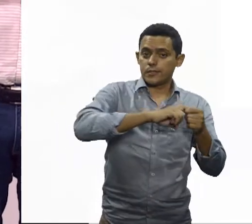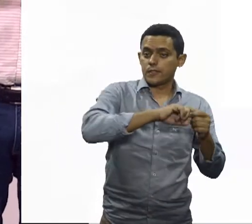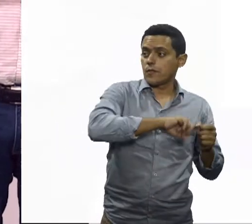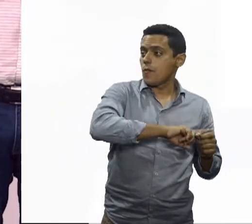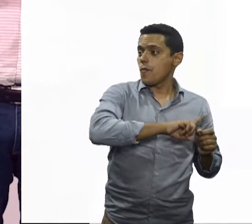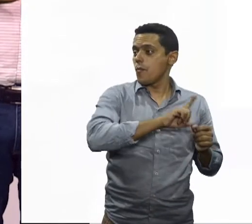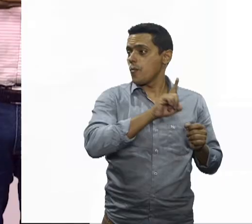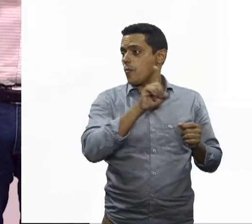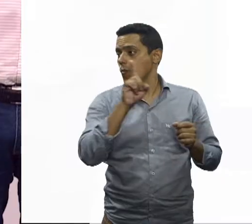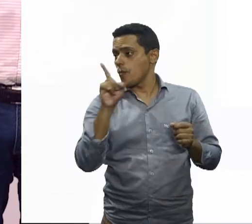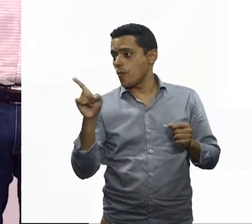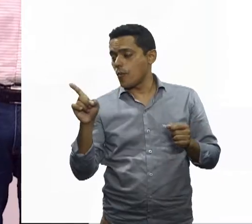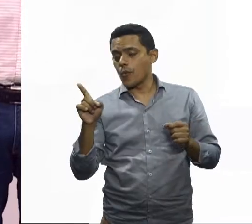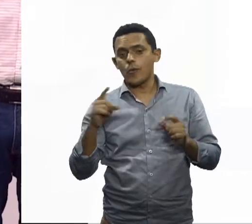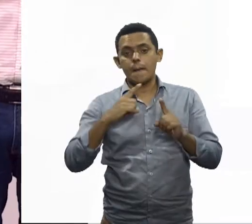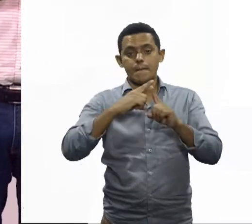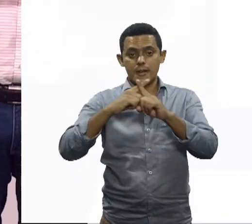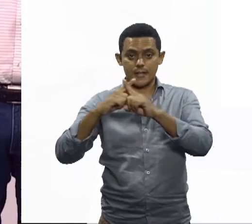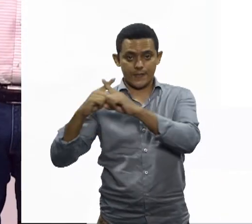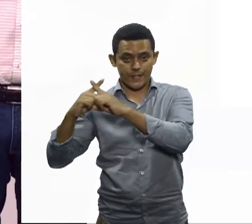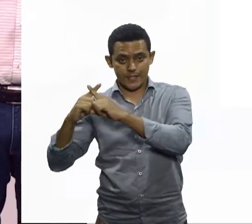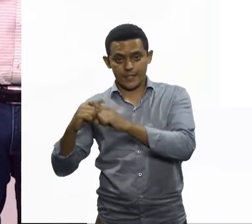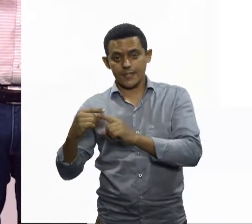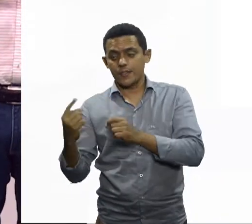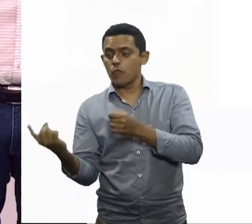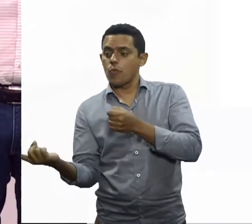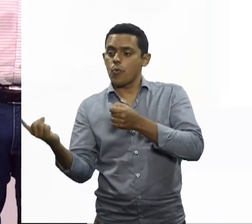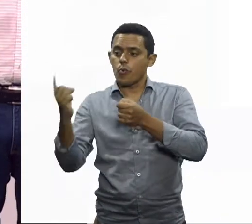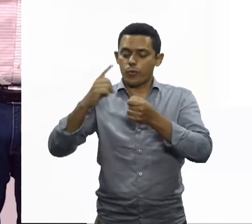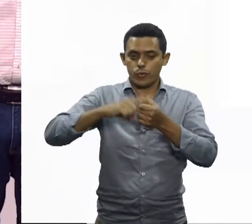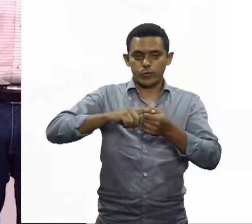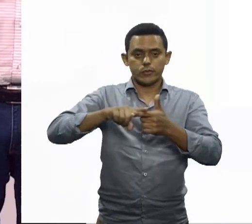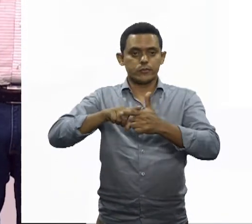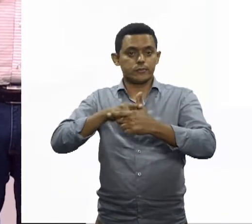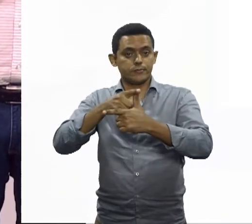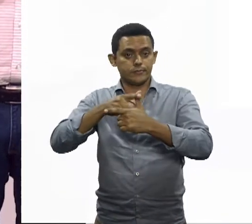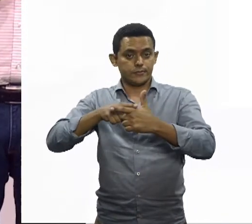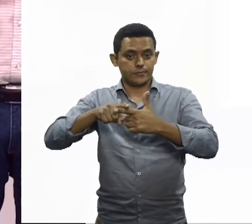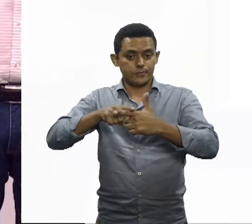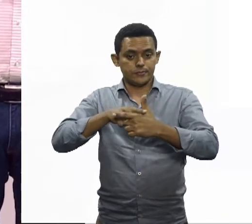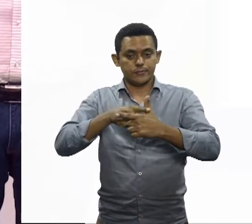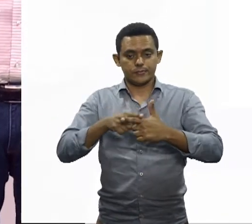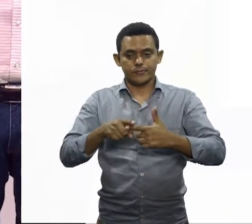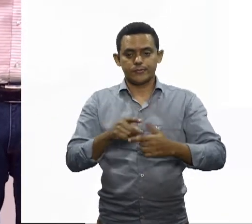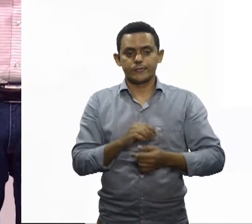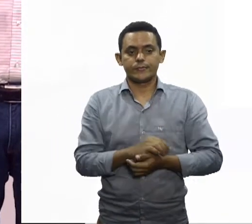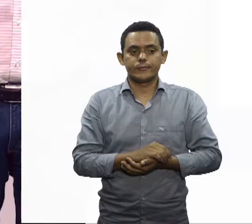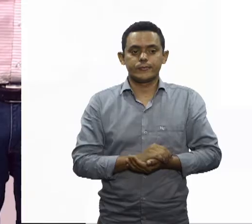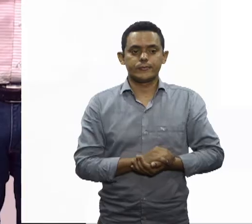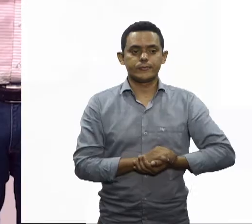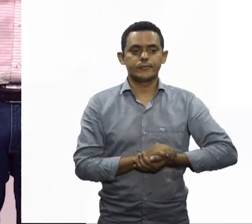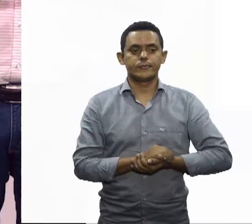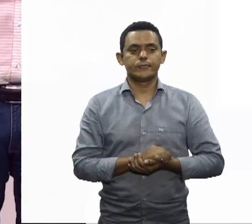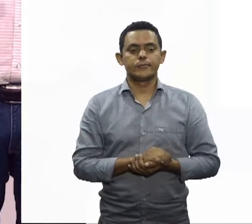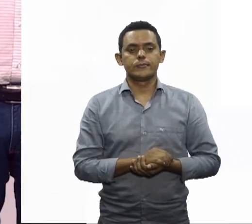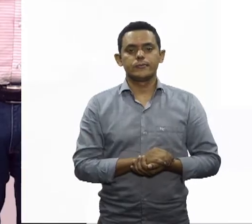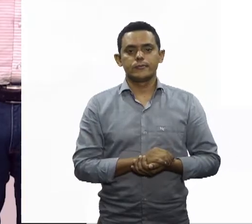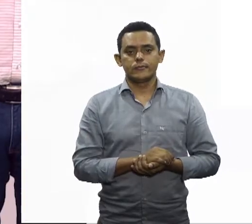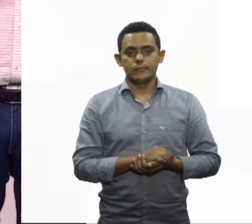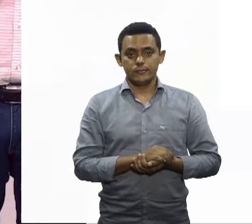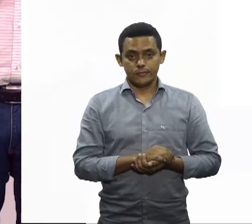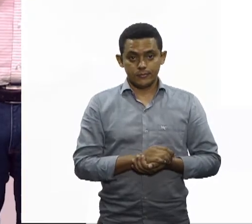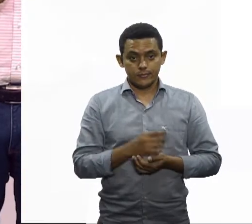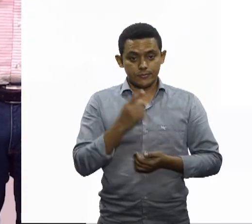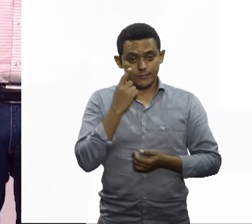o metro, você também vai dividir por 10. Do metro para o decâmetro, vai dividir por 10. Do decâmetro para o hectômetro,